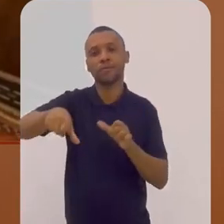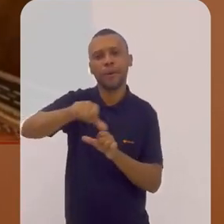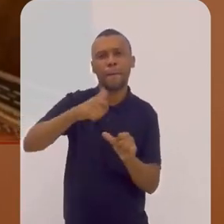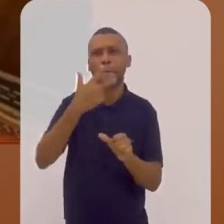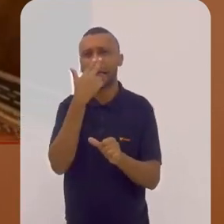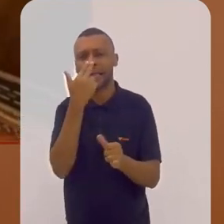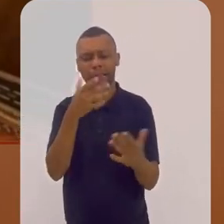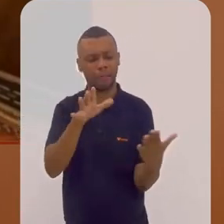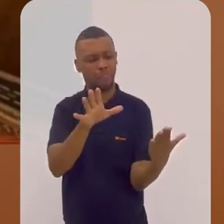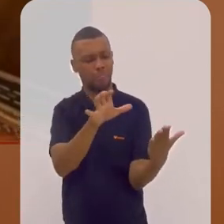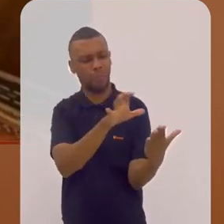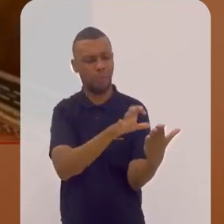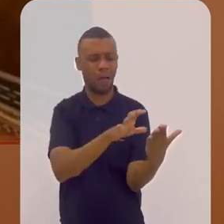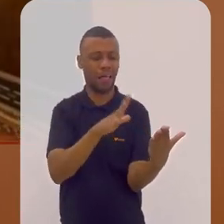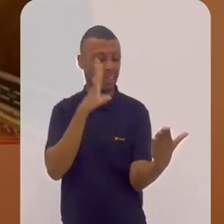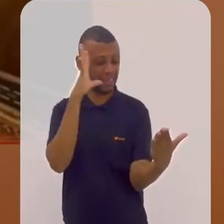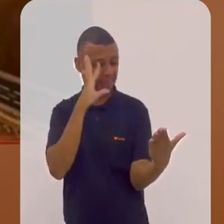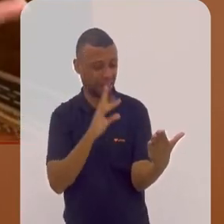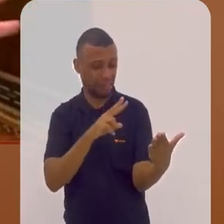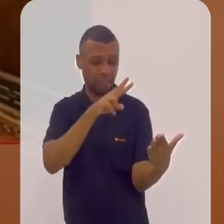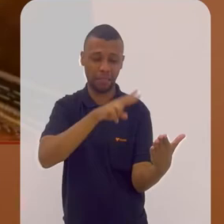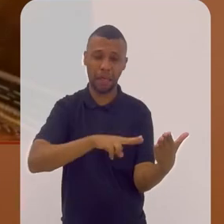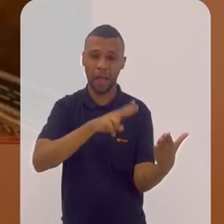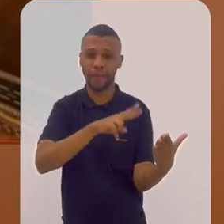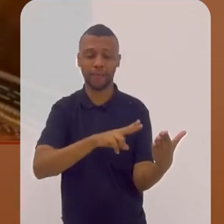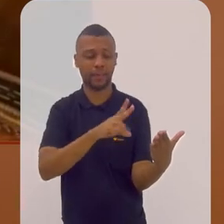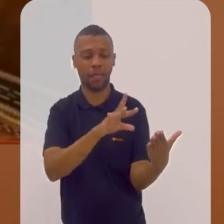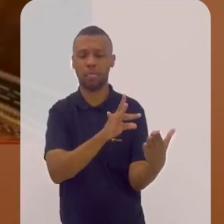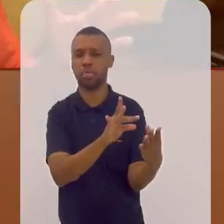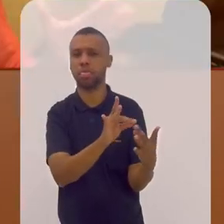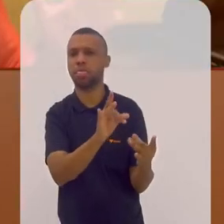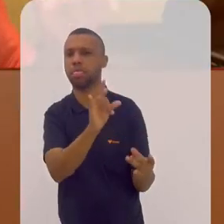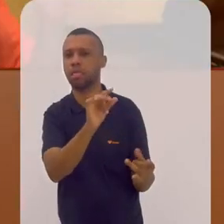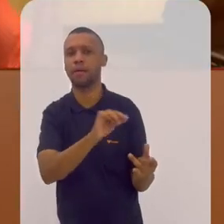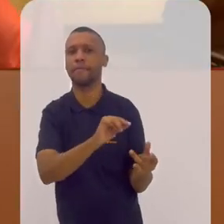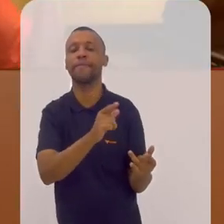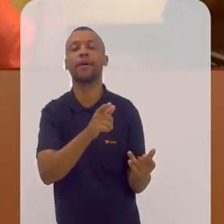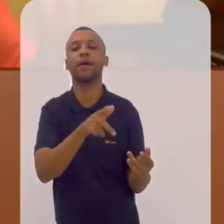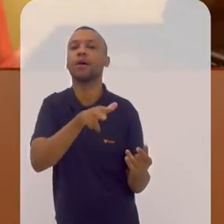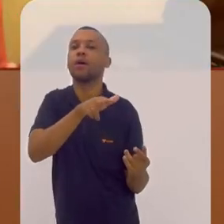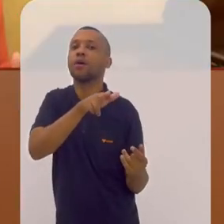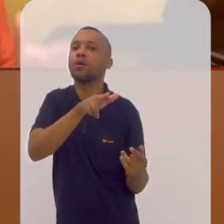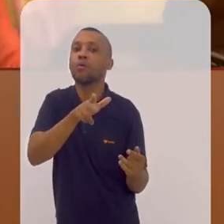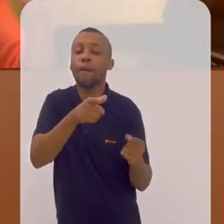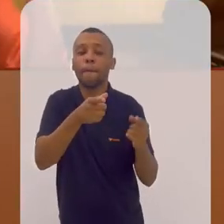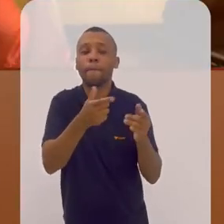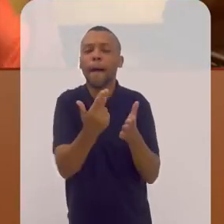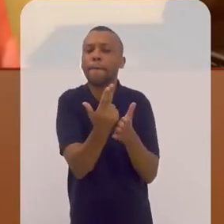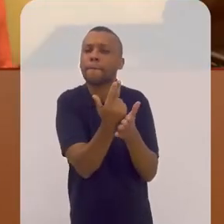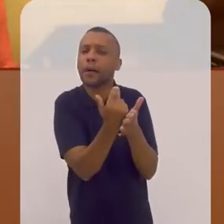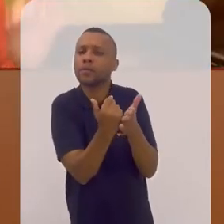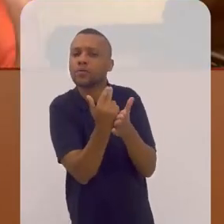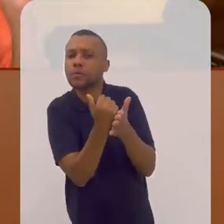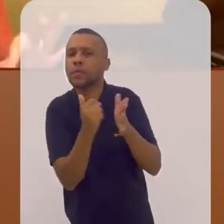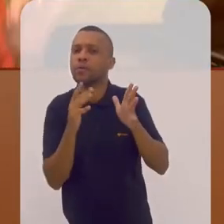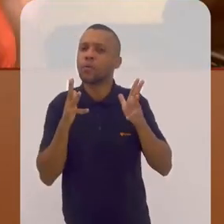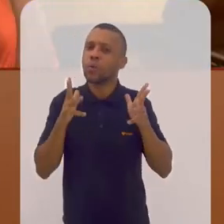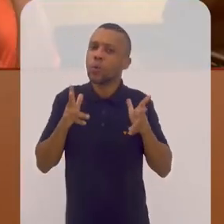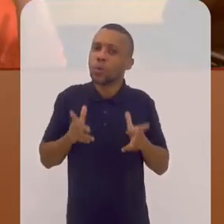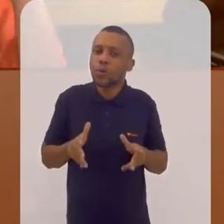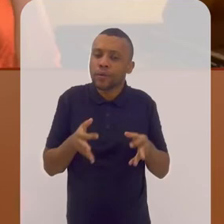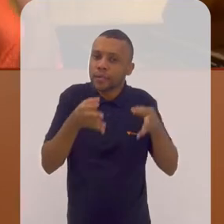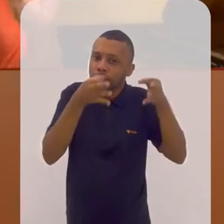papel, que às vezes até meio ilegível e às vezes está em mau estado, numa partitura bem